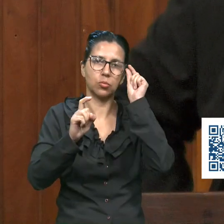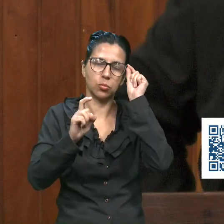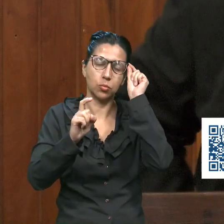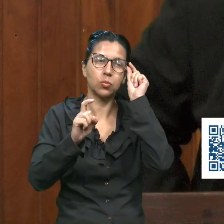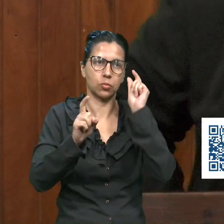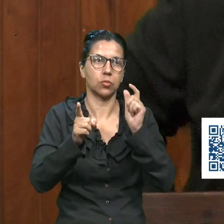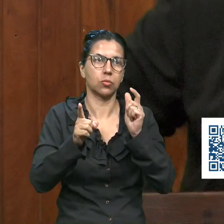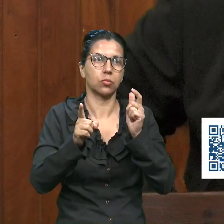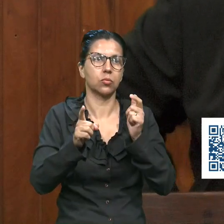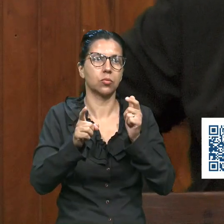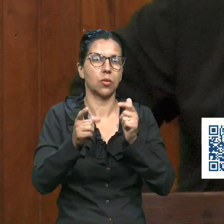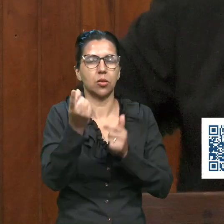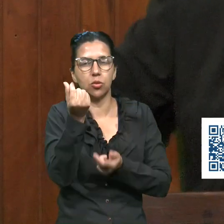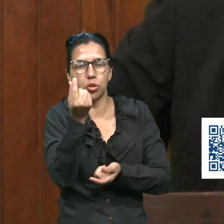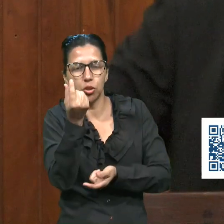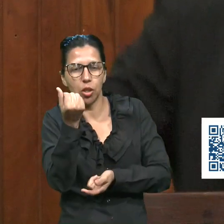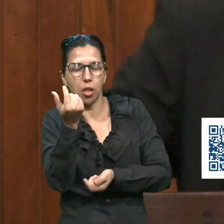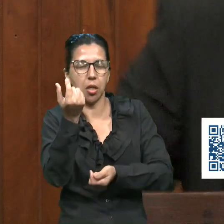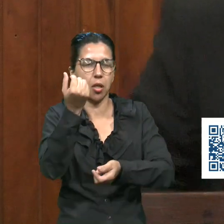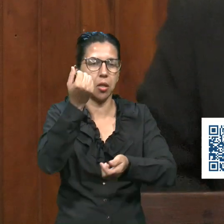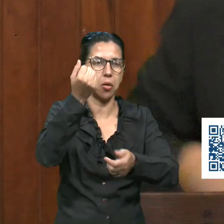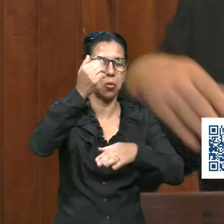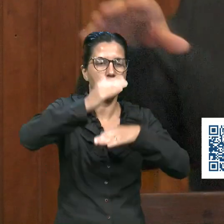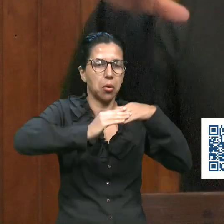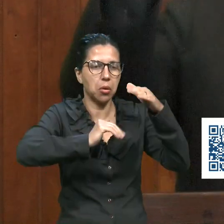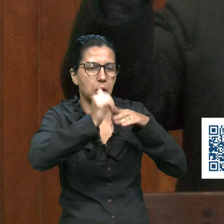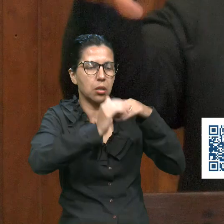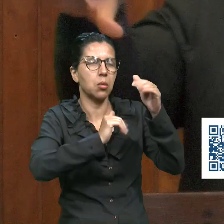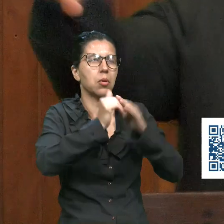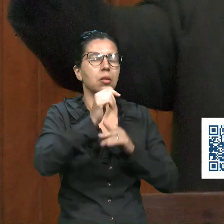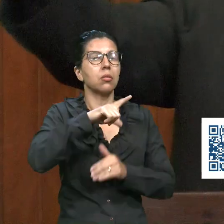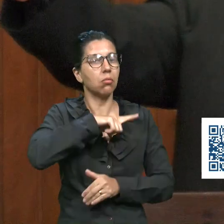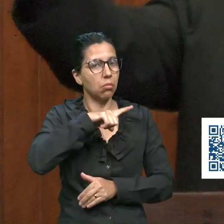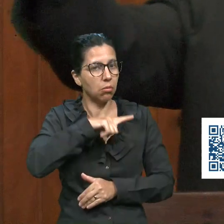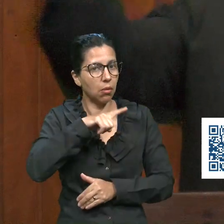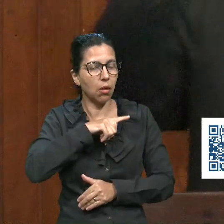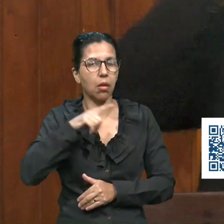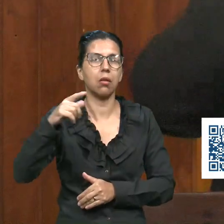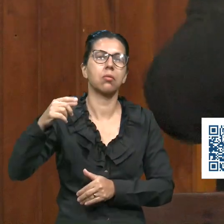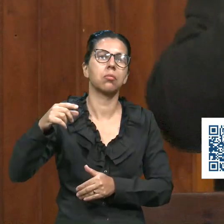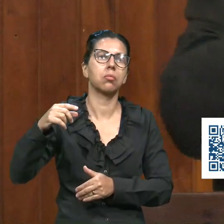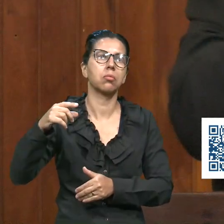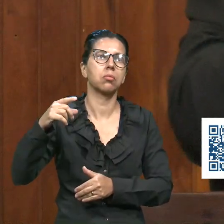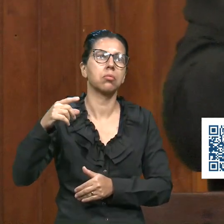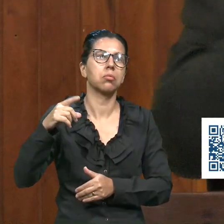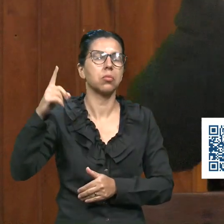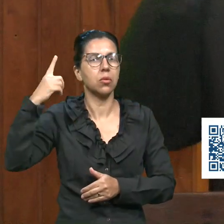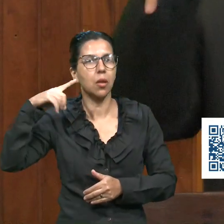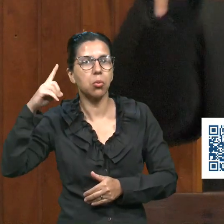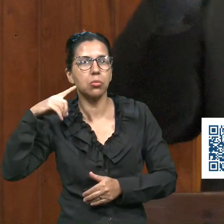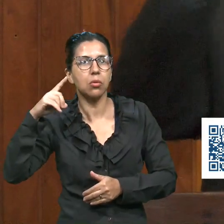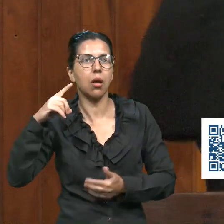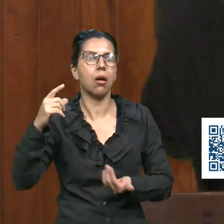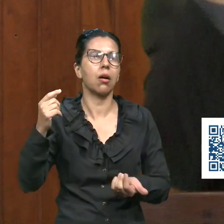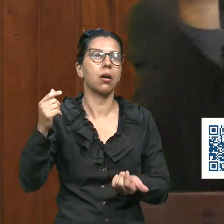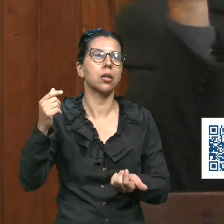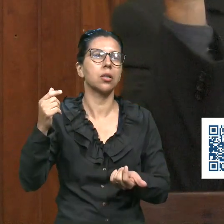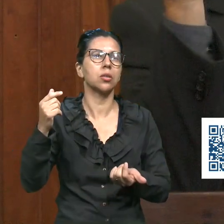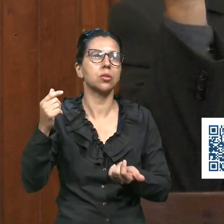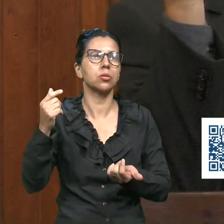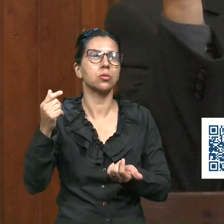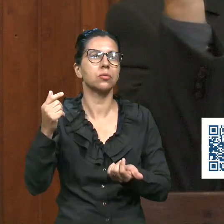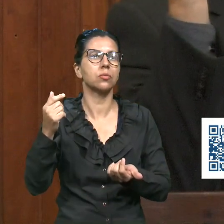da Comissão de Finanças, Orçamento e Planejamento, estiveram aqui os deputados Gilmaci e o deputado Marculino, e o deputado Marculino